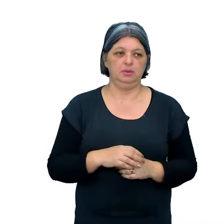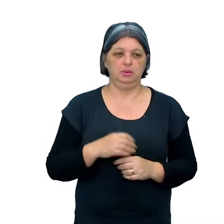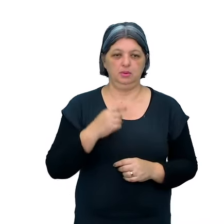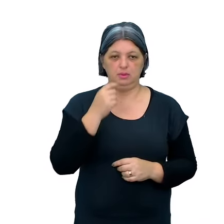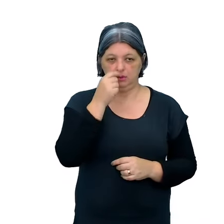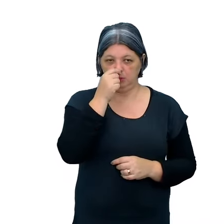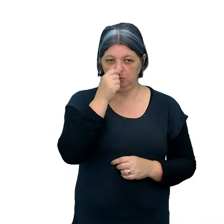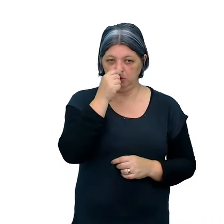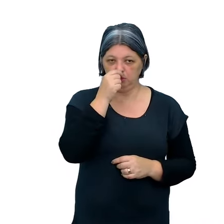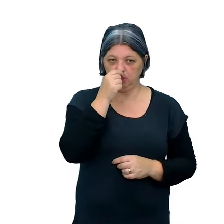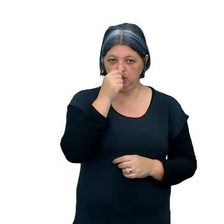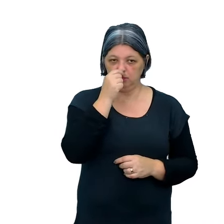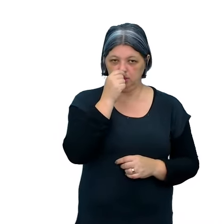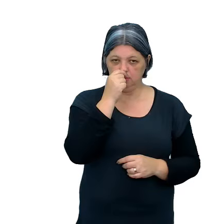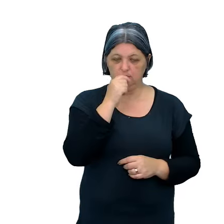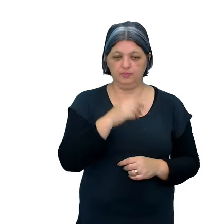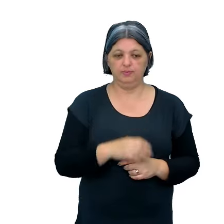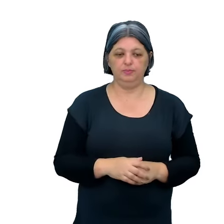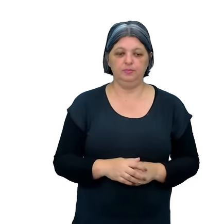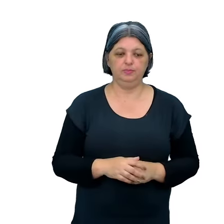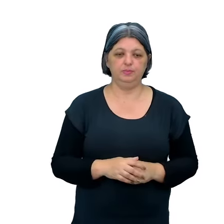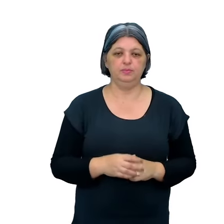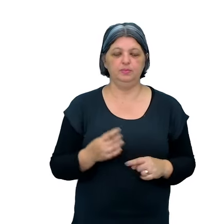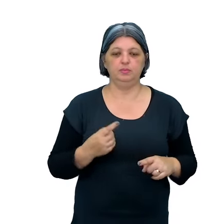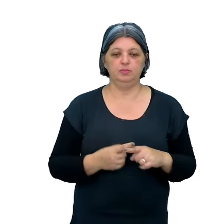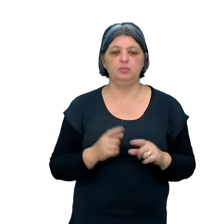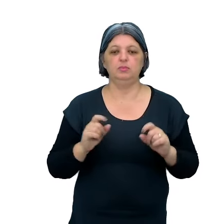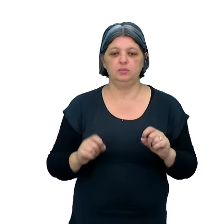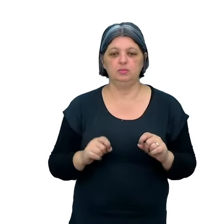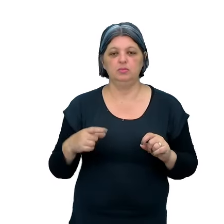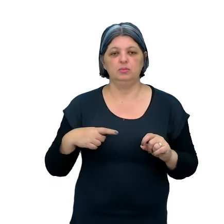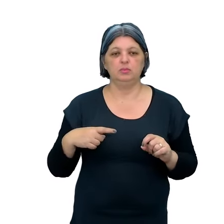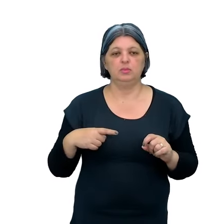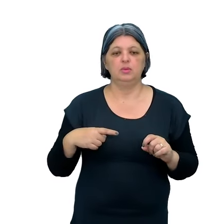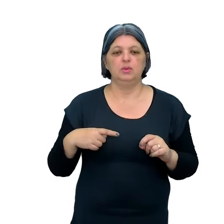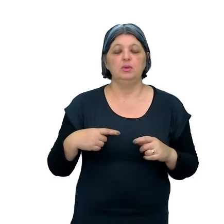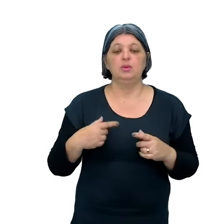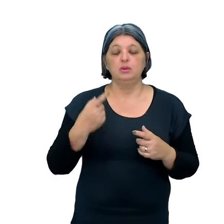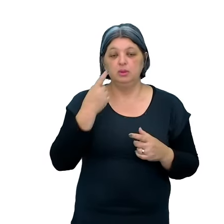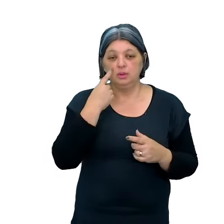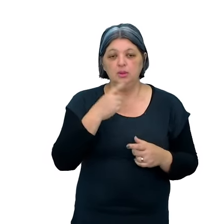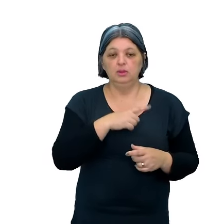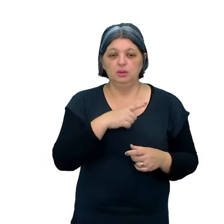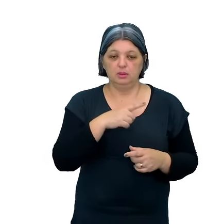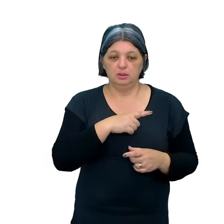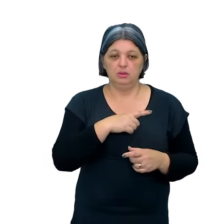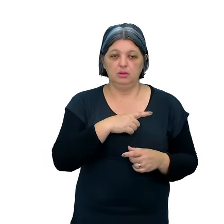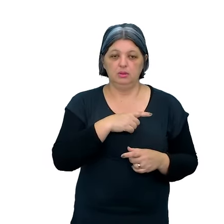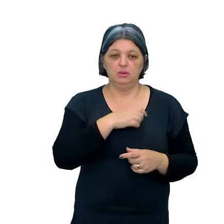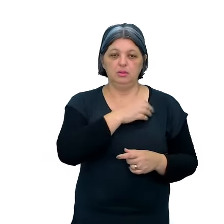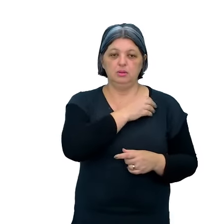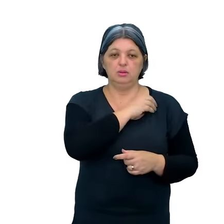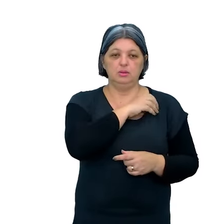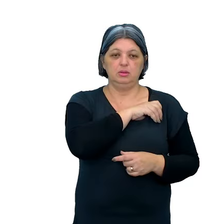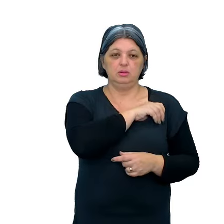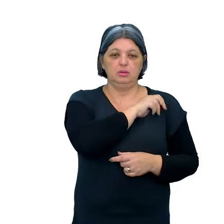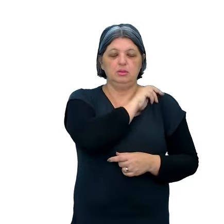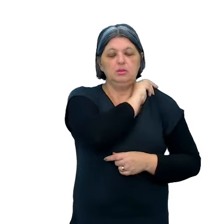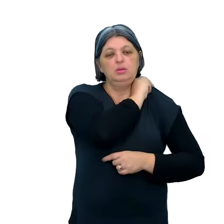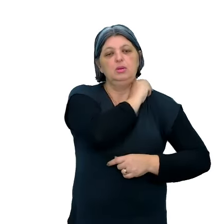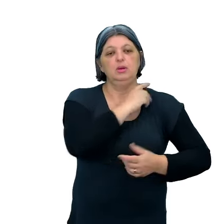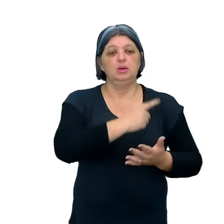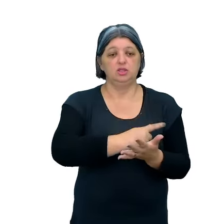necessidades comunicativas do século XXI. Percebam o quanto houve, né, de